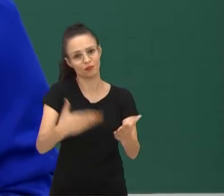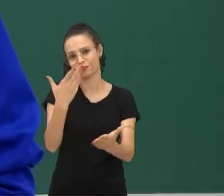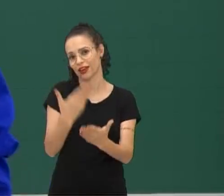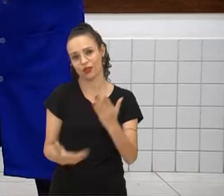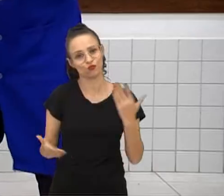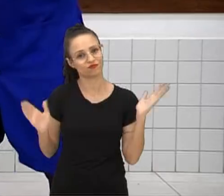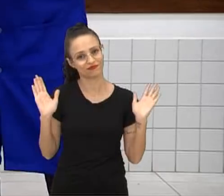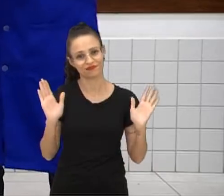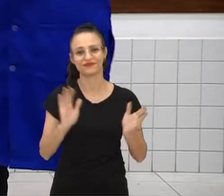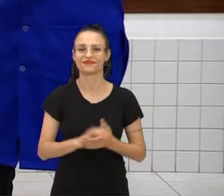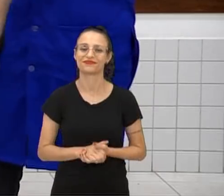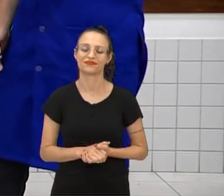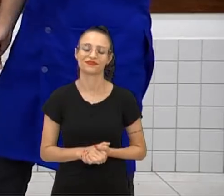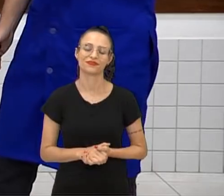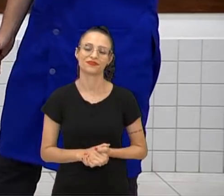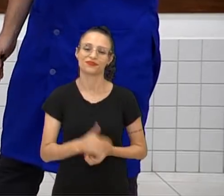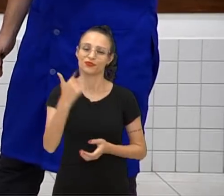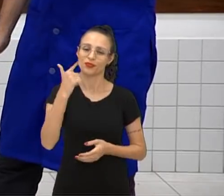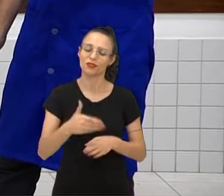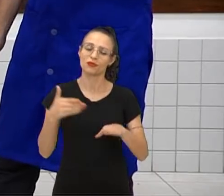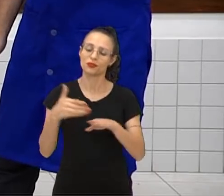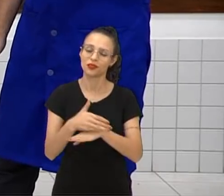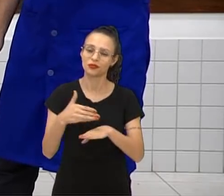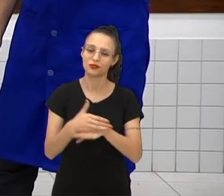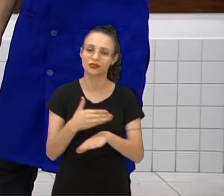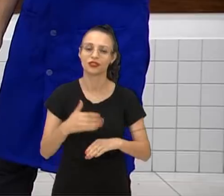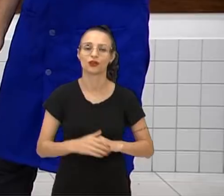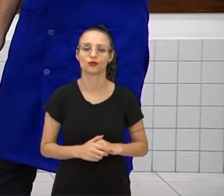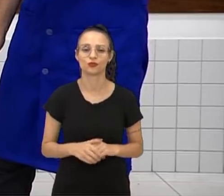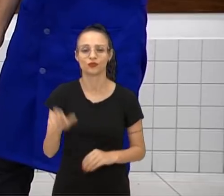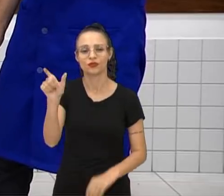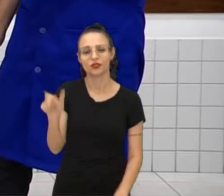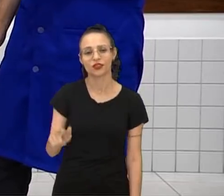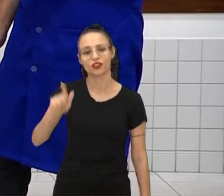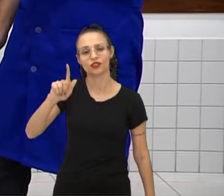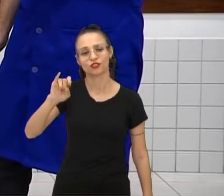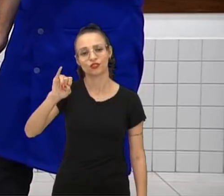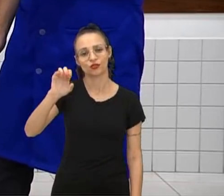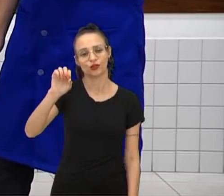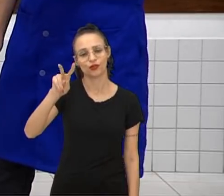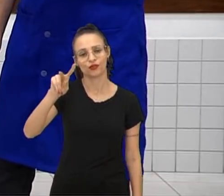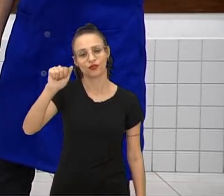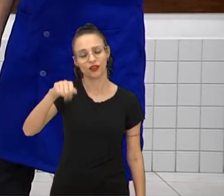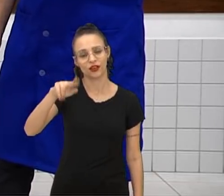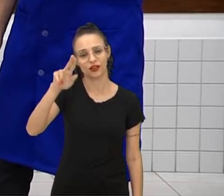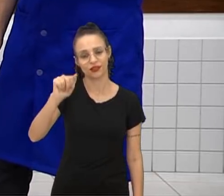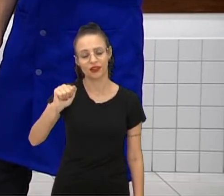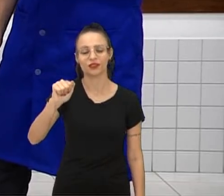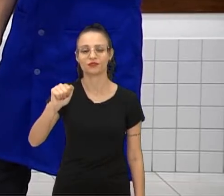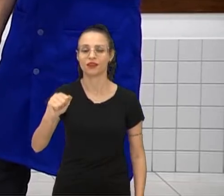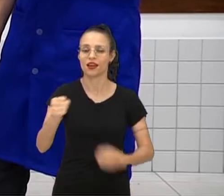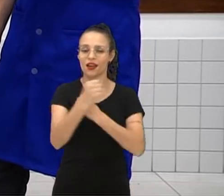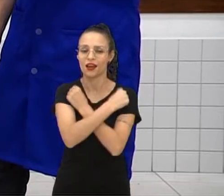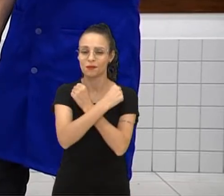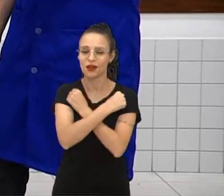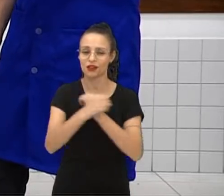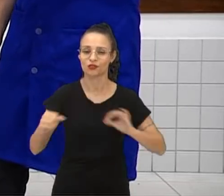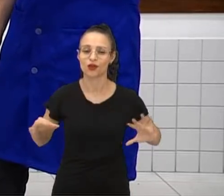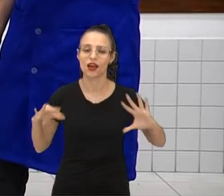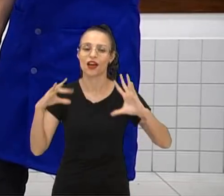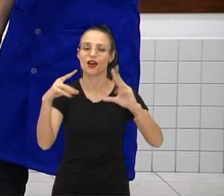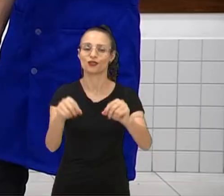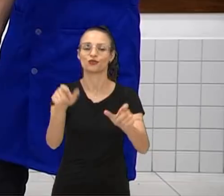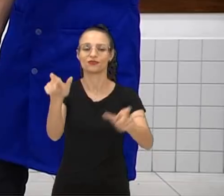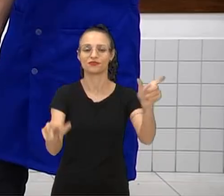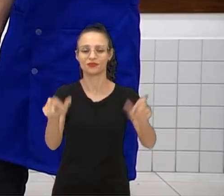arremesso. Aqui temos mais participação aqui. A Giovana, da Escola Júlia Amaral, manda um abraço para todo o pessoal